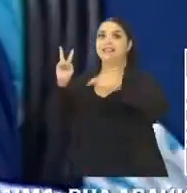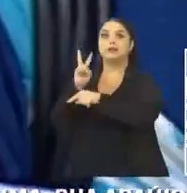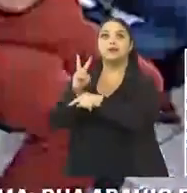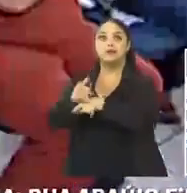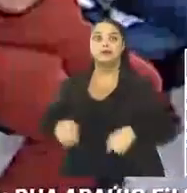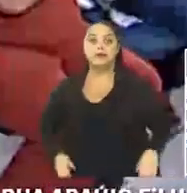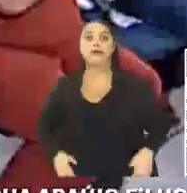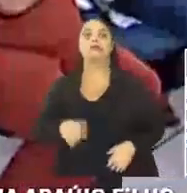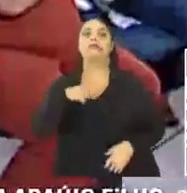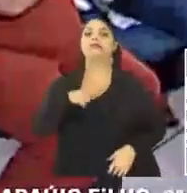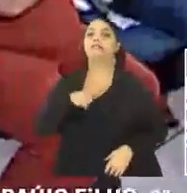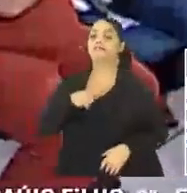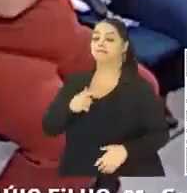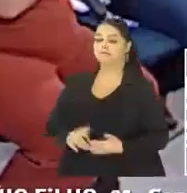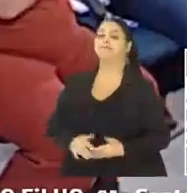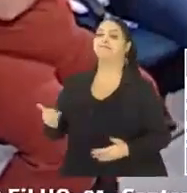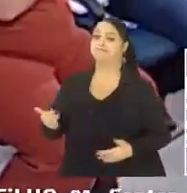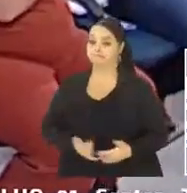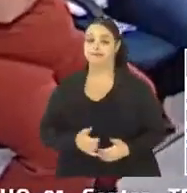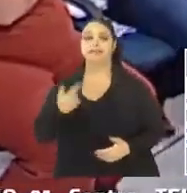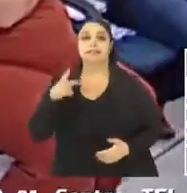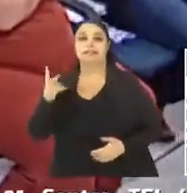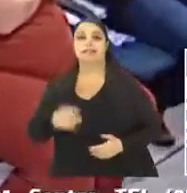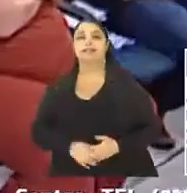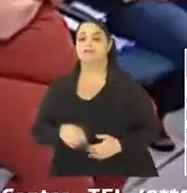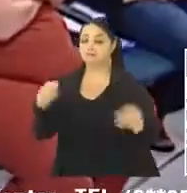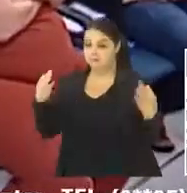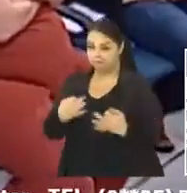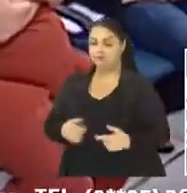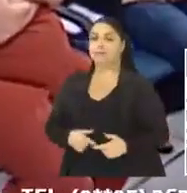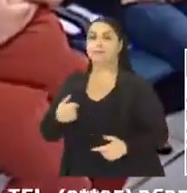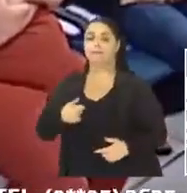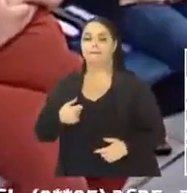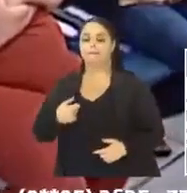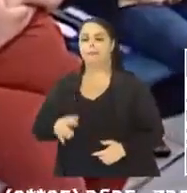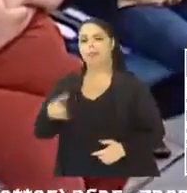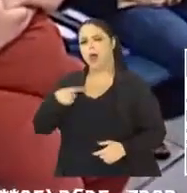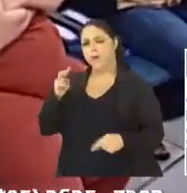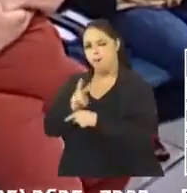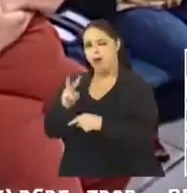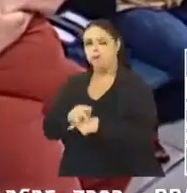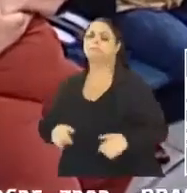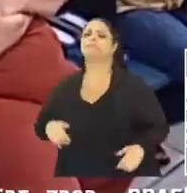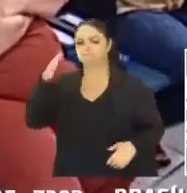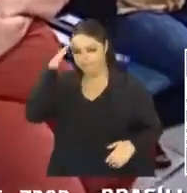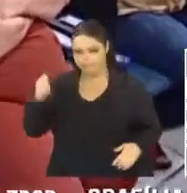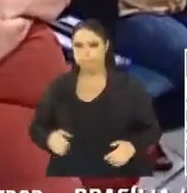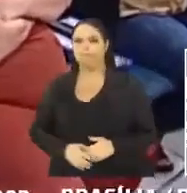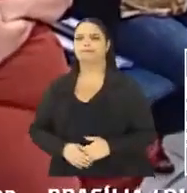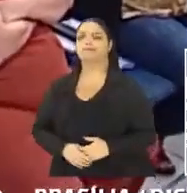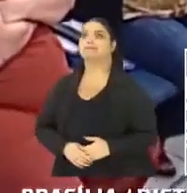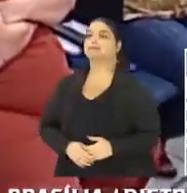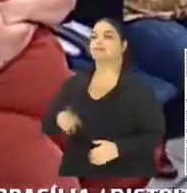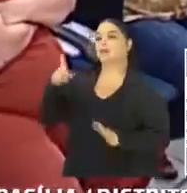E ele deu uma sorte, rapaz. Ele deu sorte. Você sabe que eu tenho o direito de me defender, sabe disso, né? Isso é Deus